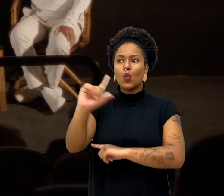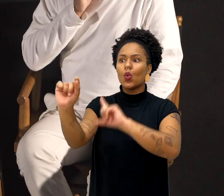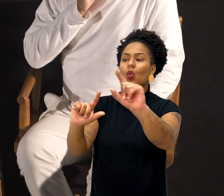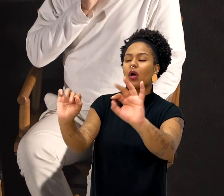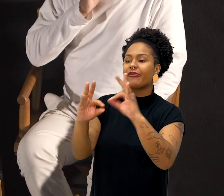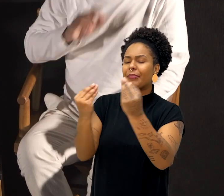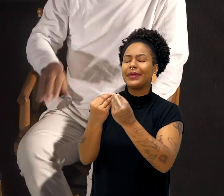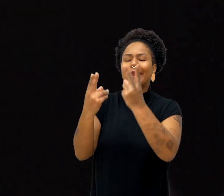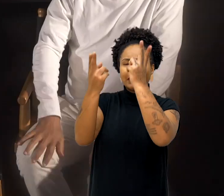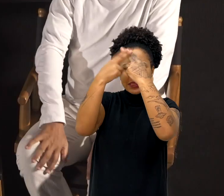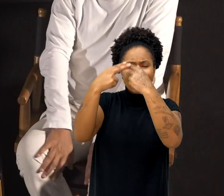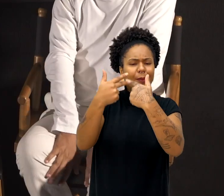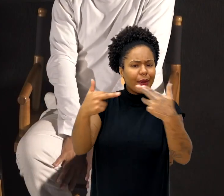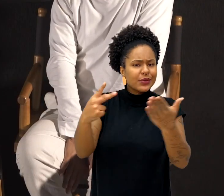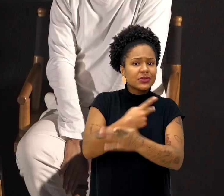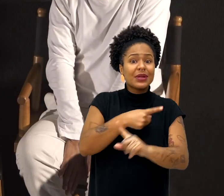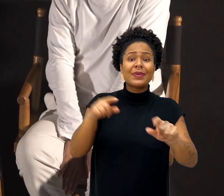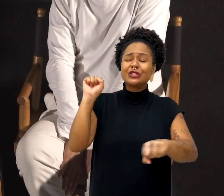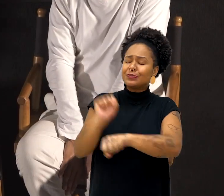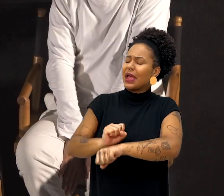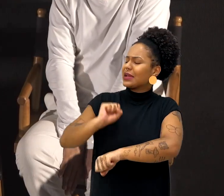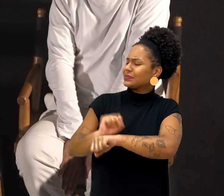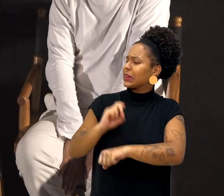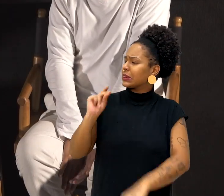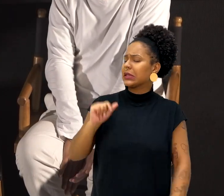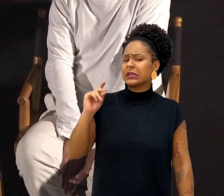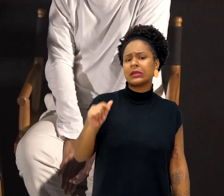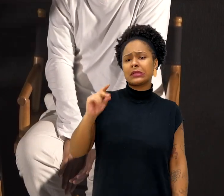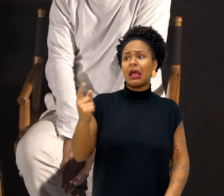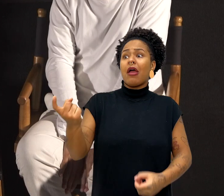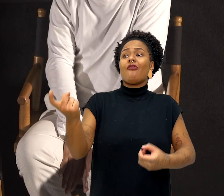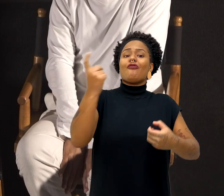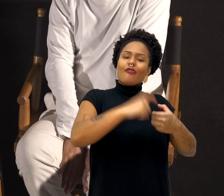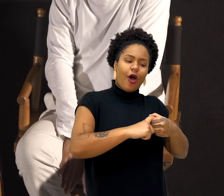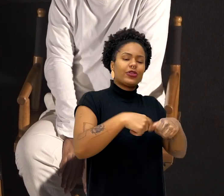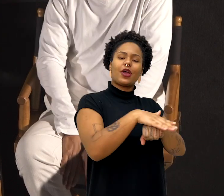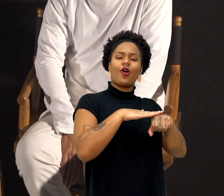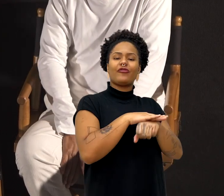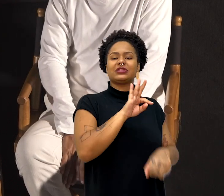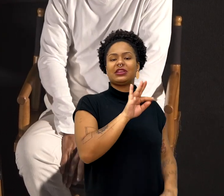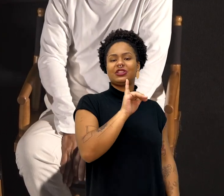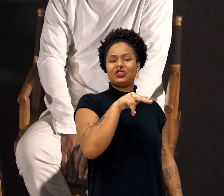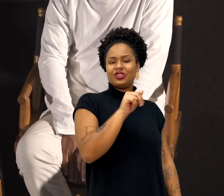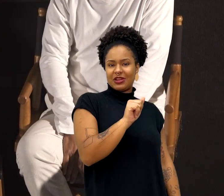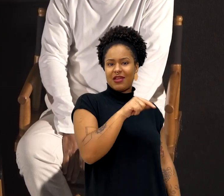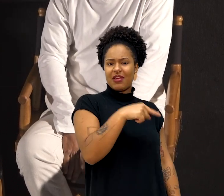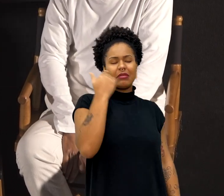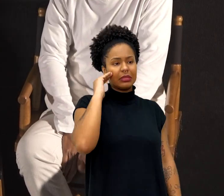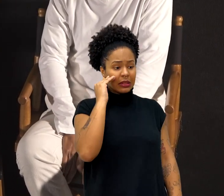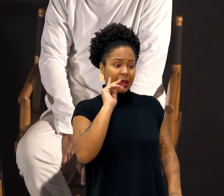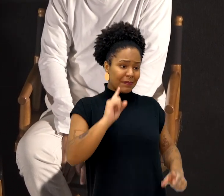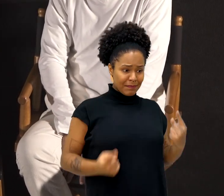todos aqueles traumas, mas ele espera um tempão para voltar e conversar com a Tina, para entender se